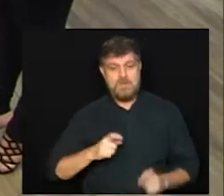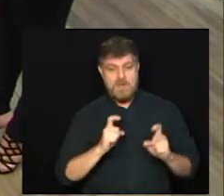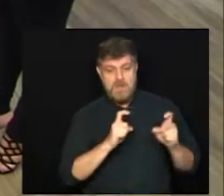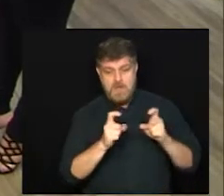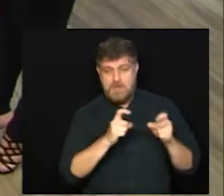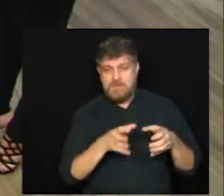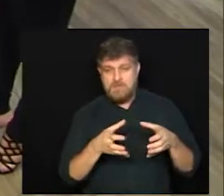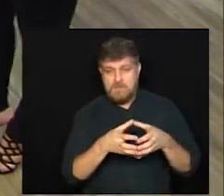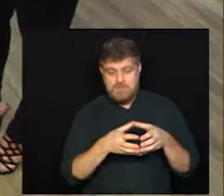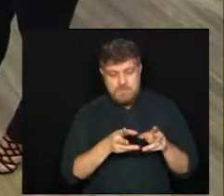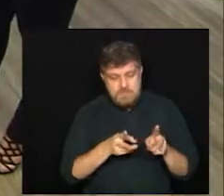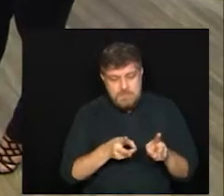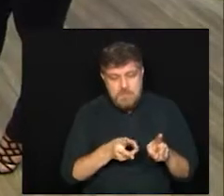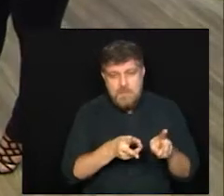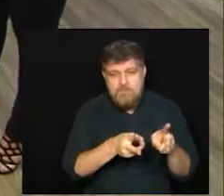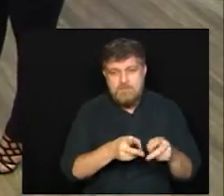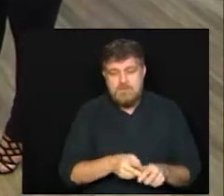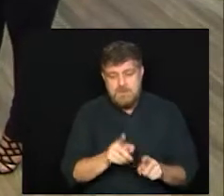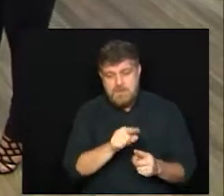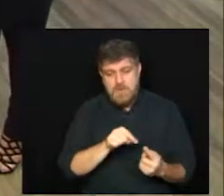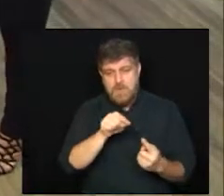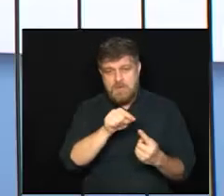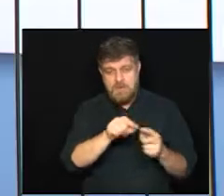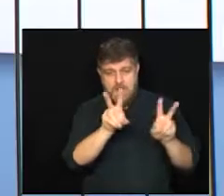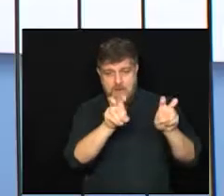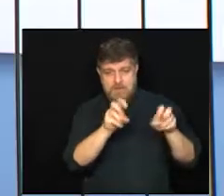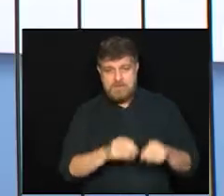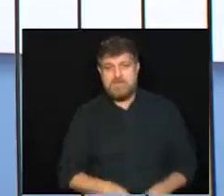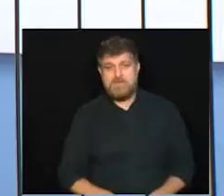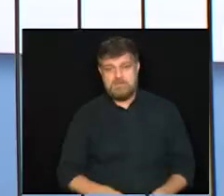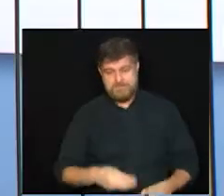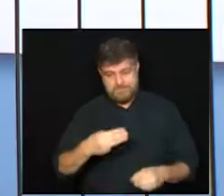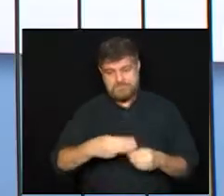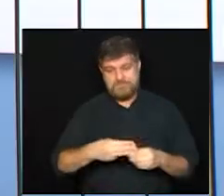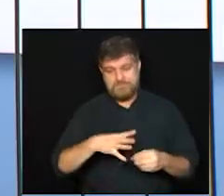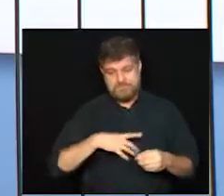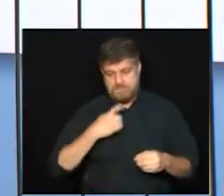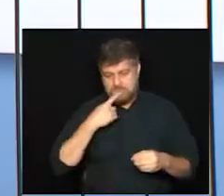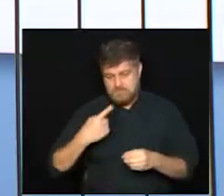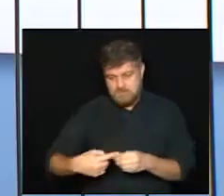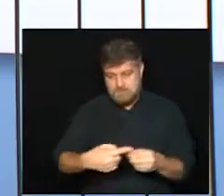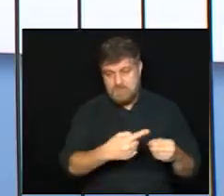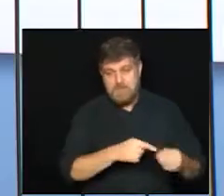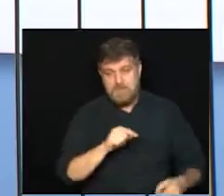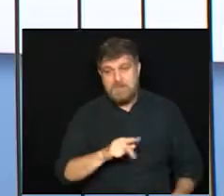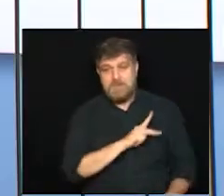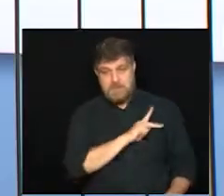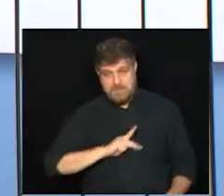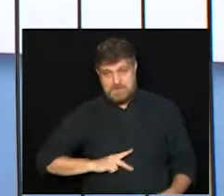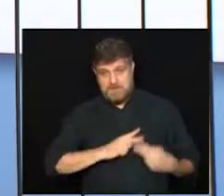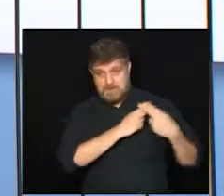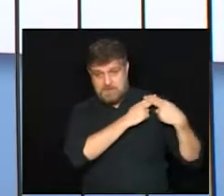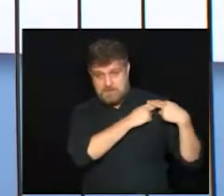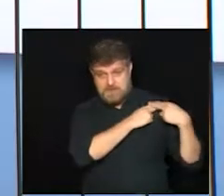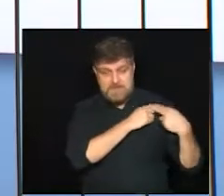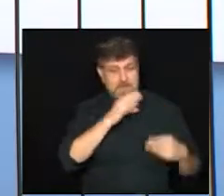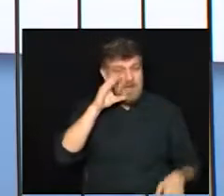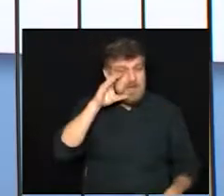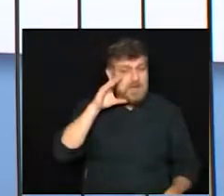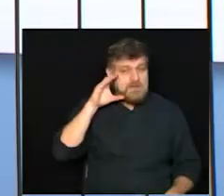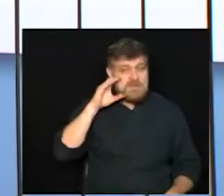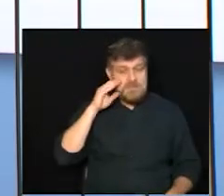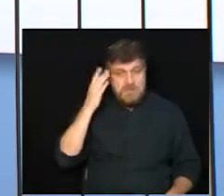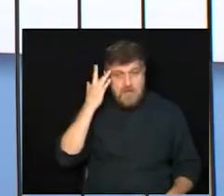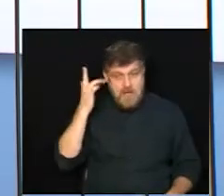da Comissão Permanente para os Assuntos da Região Metropolitana de Campinas, que é presidida pelo vereador Luiz Cirilo. E